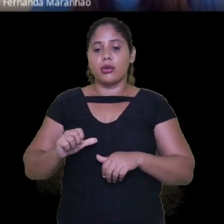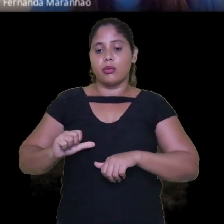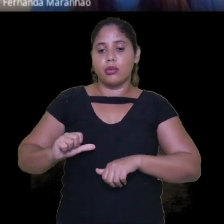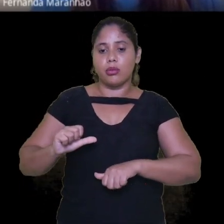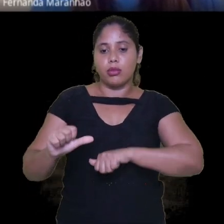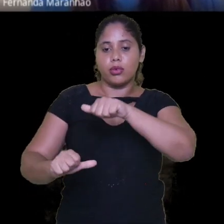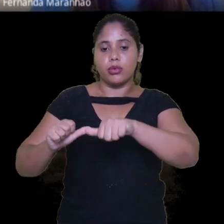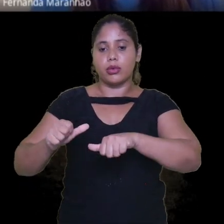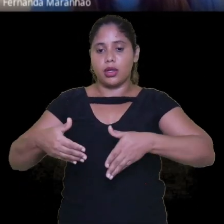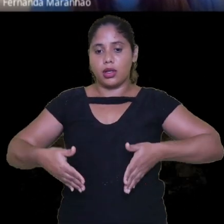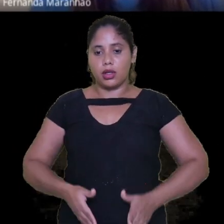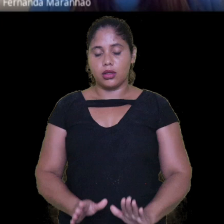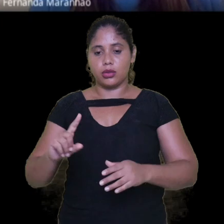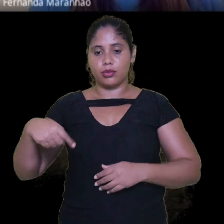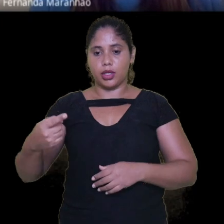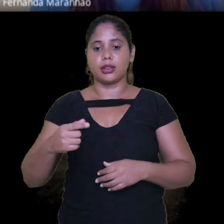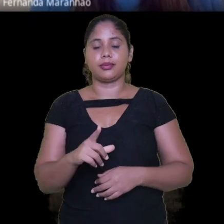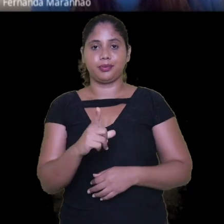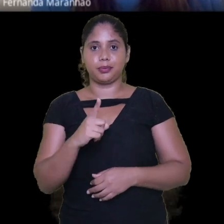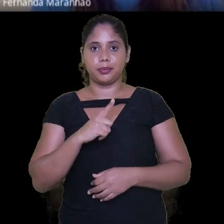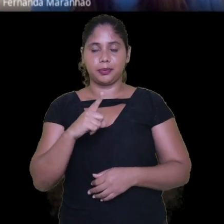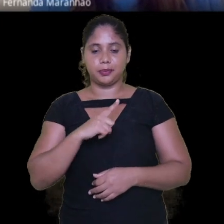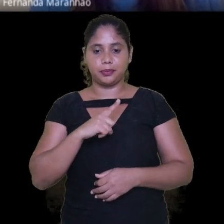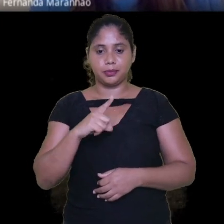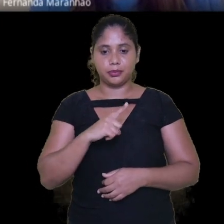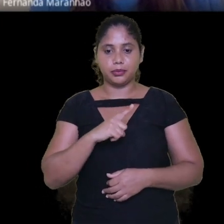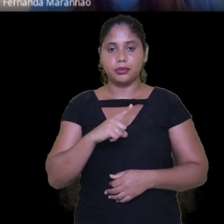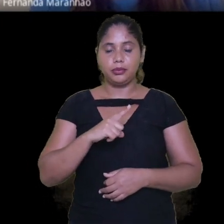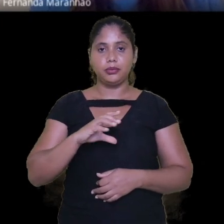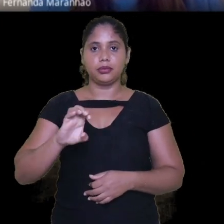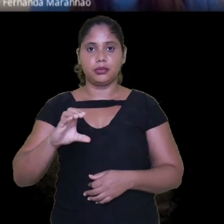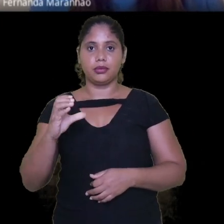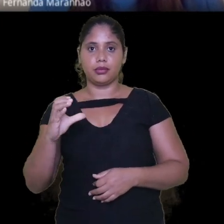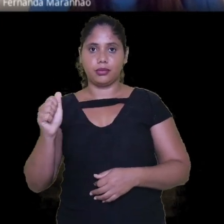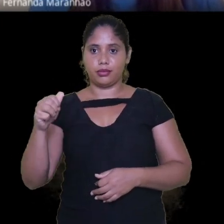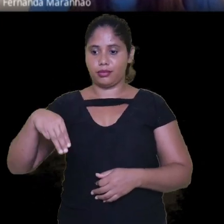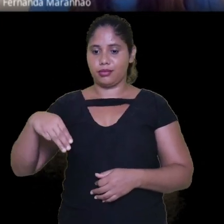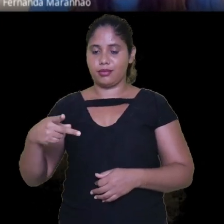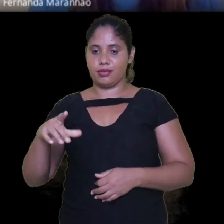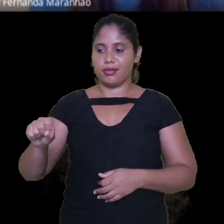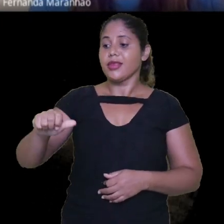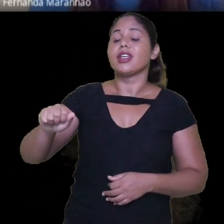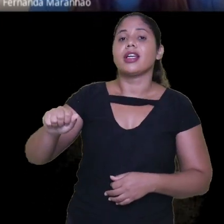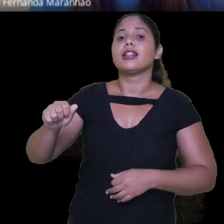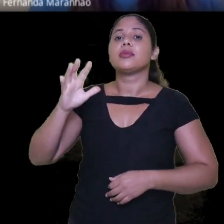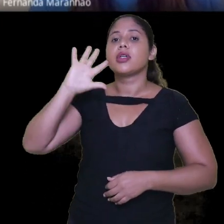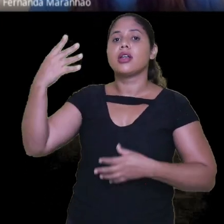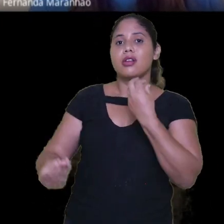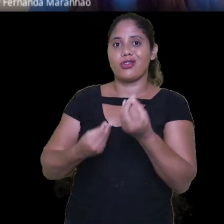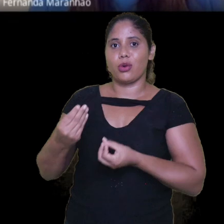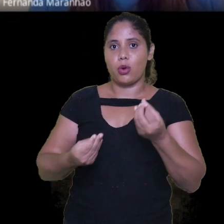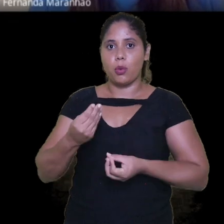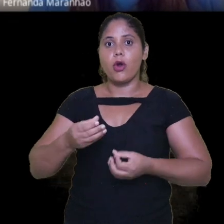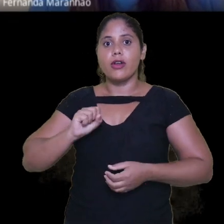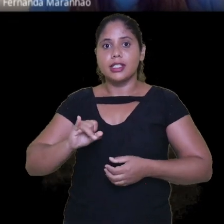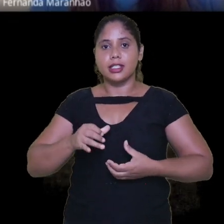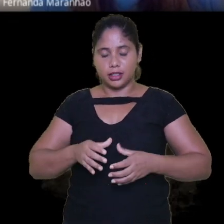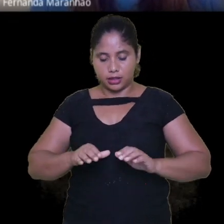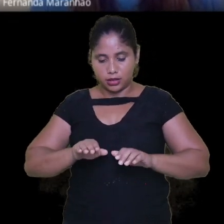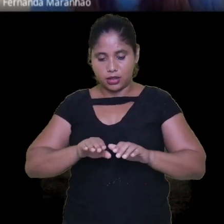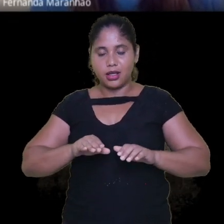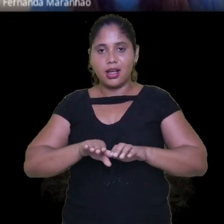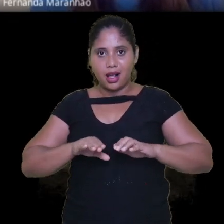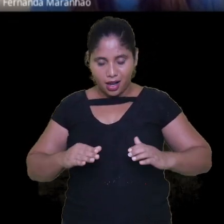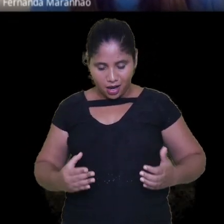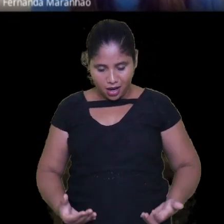Além disso, existe a própria hipertensão gestacional, em que há aumento dos níveis tensionais após a 20ª semana de idade gestacional,